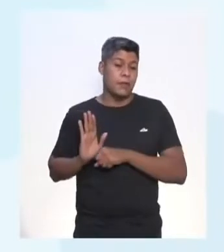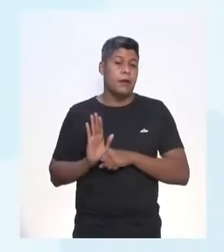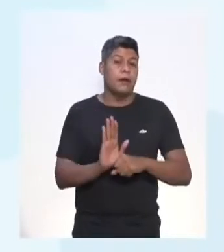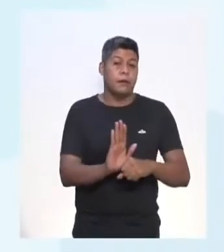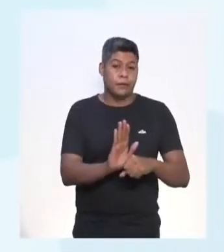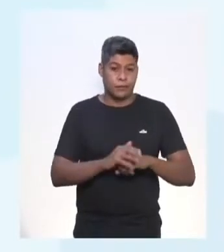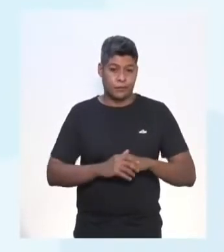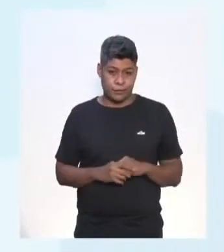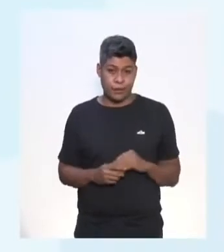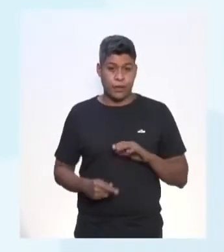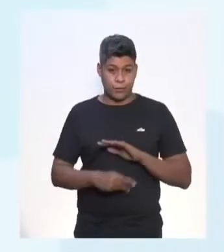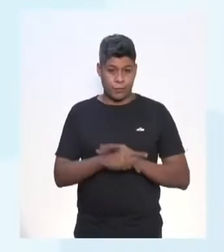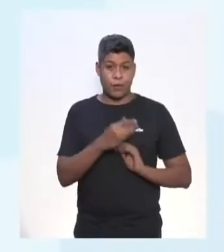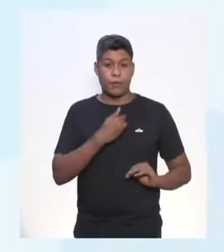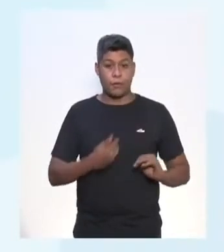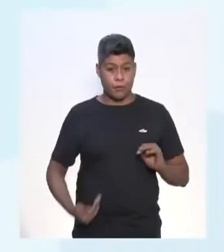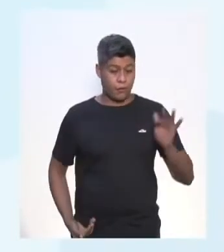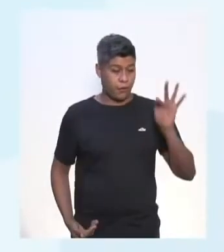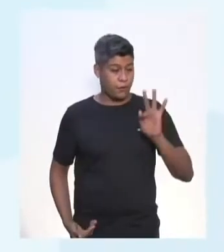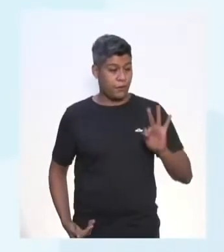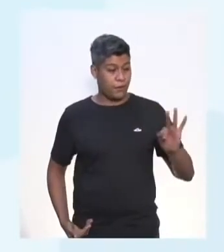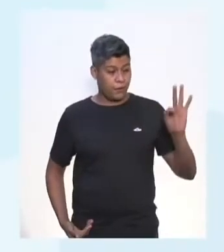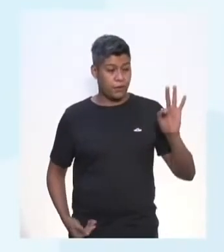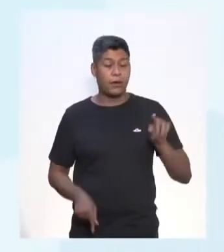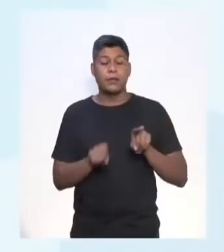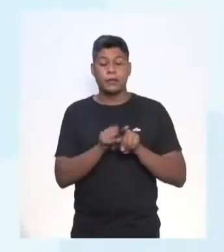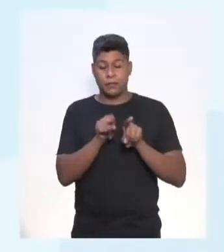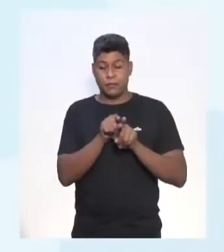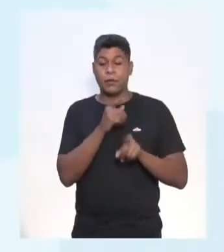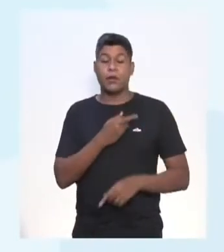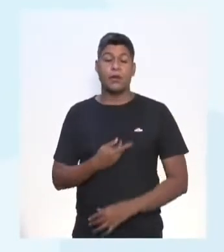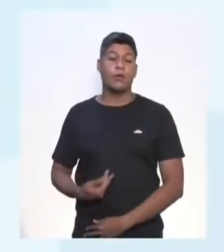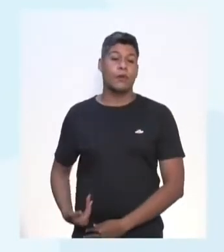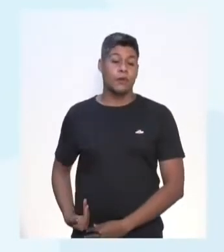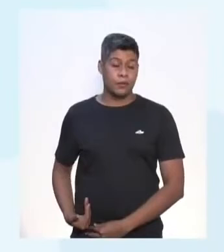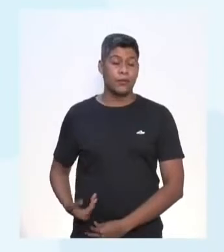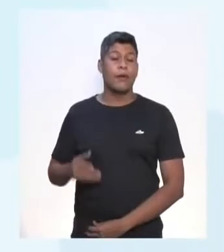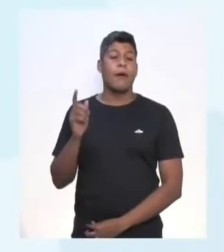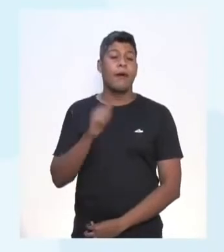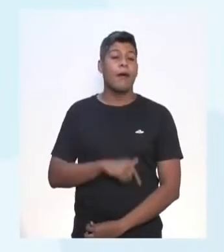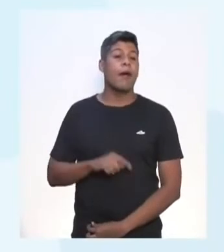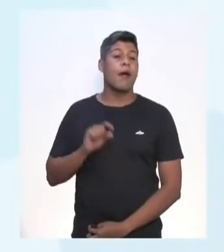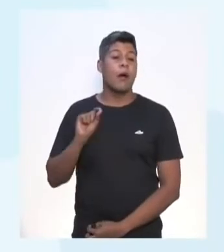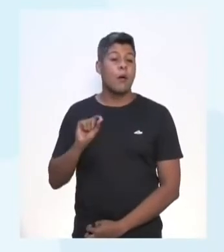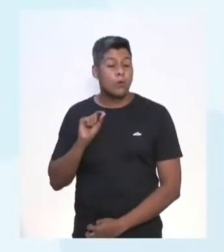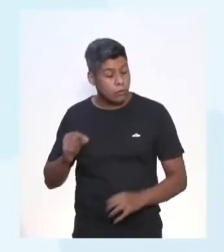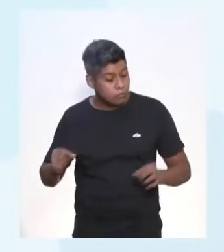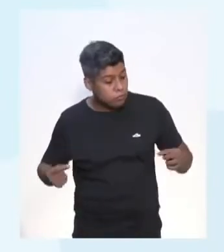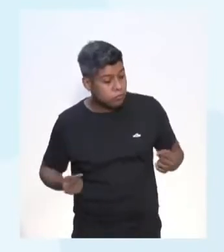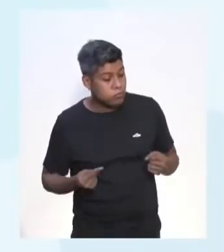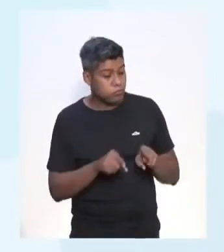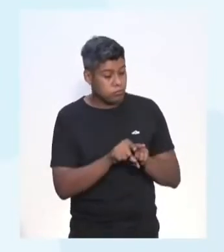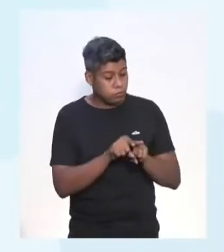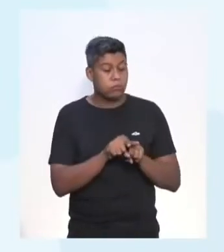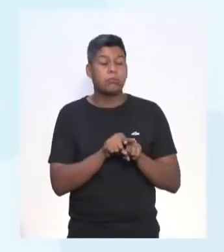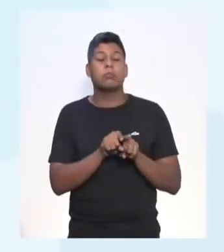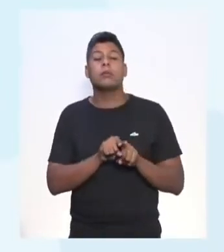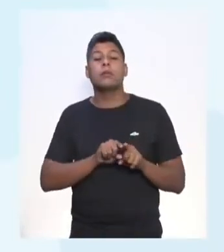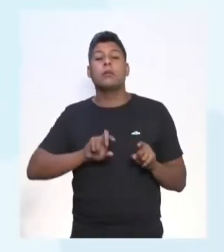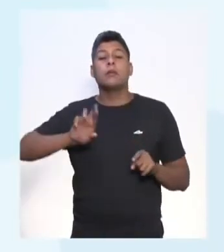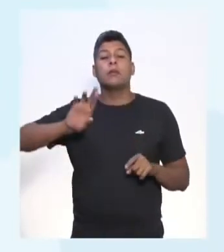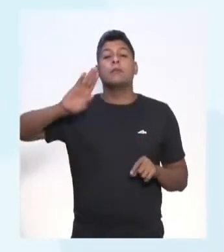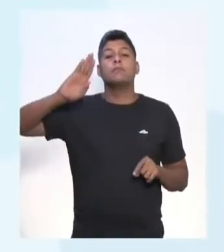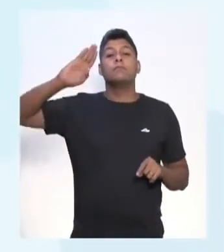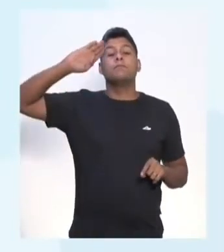favores entre o governo federal e os governadores, sendo estes aliados aos